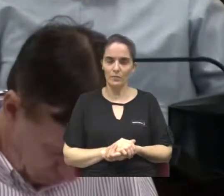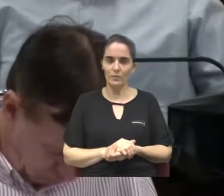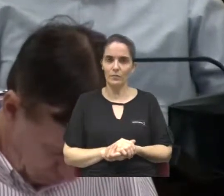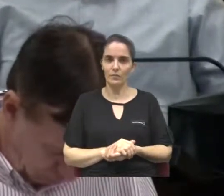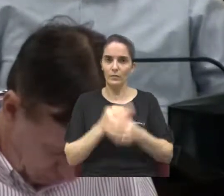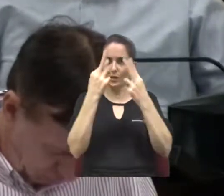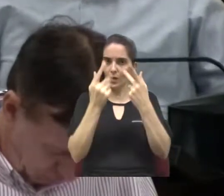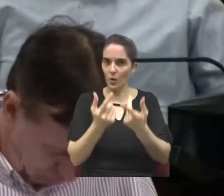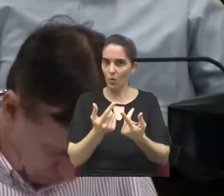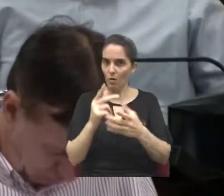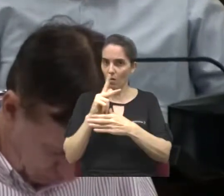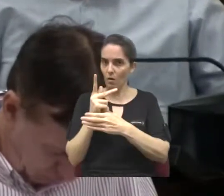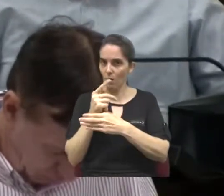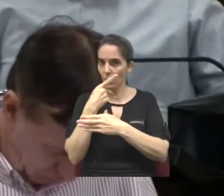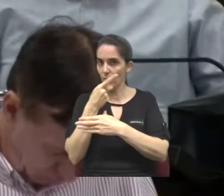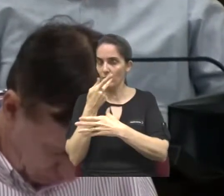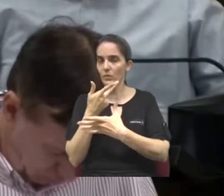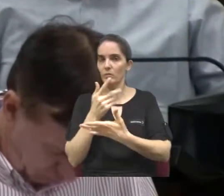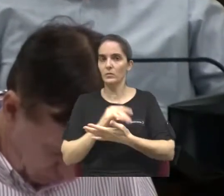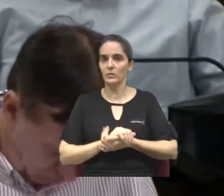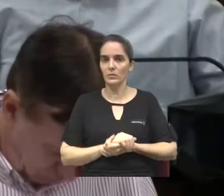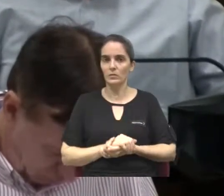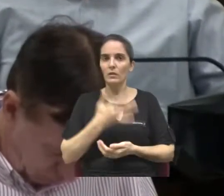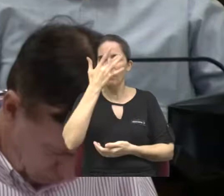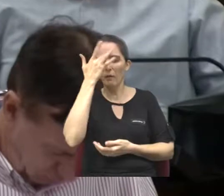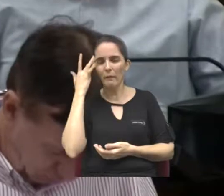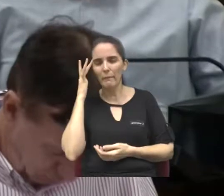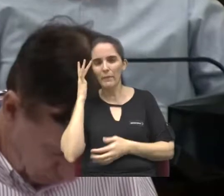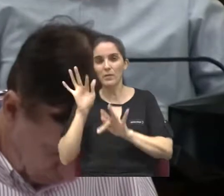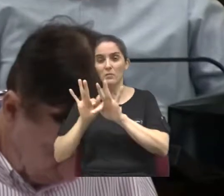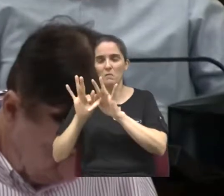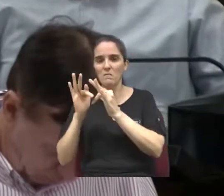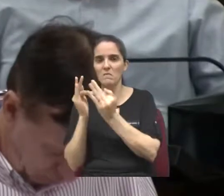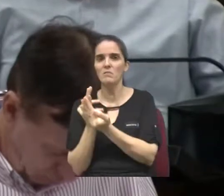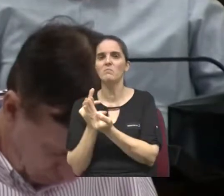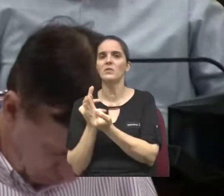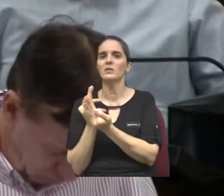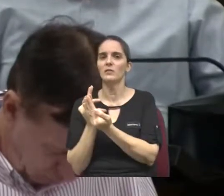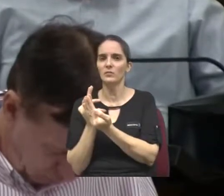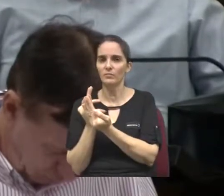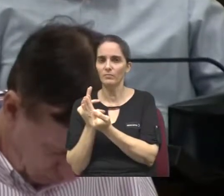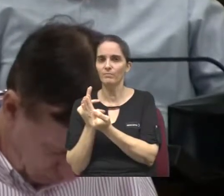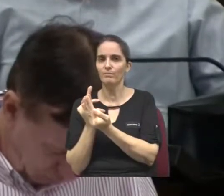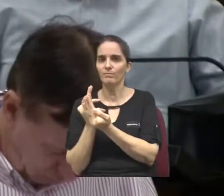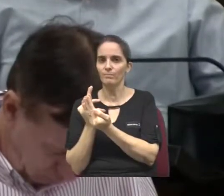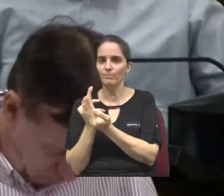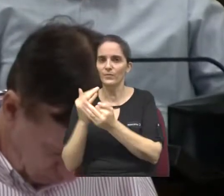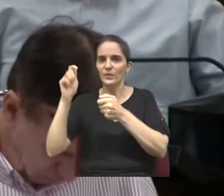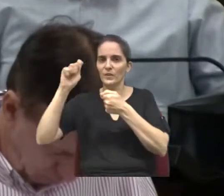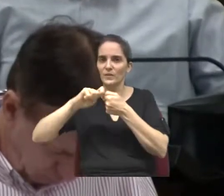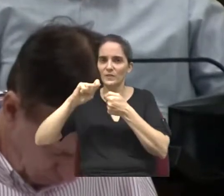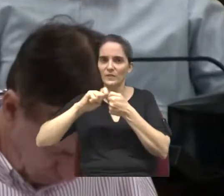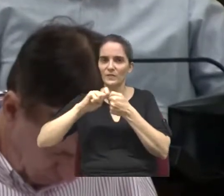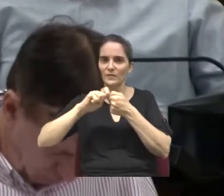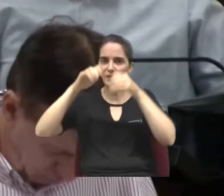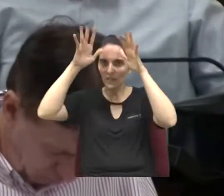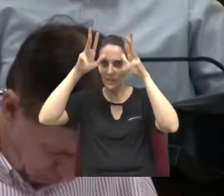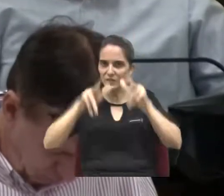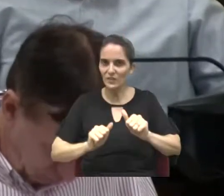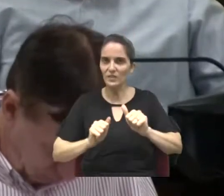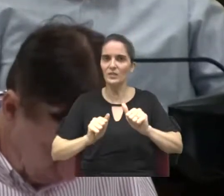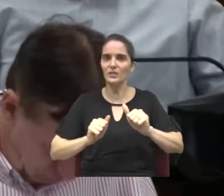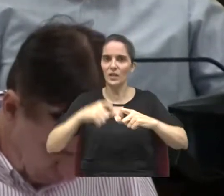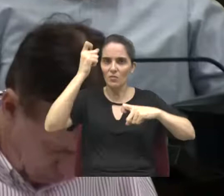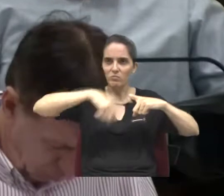Éder disse, são pessoas da própria família que cometem esses atos